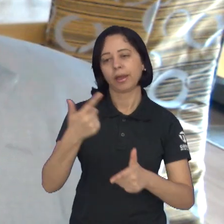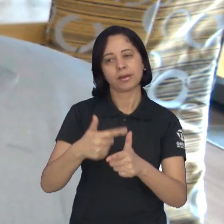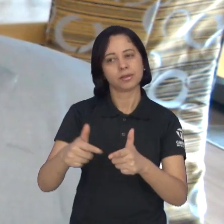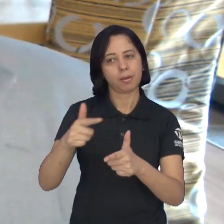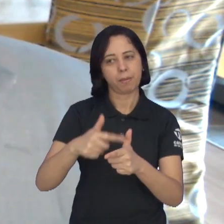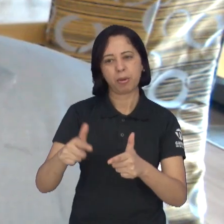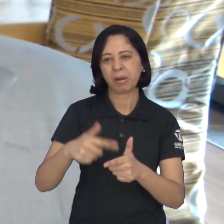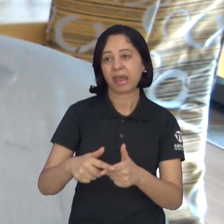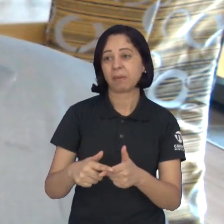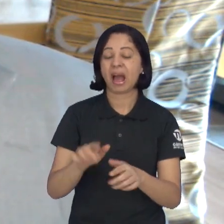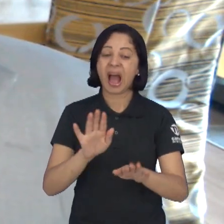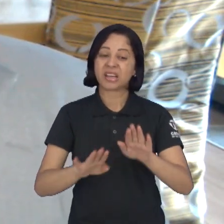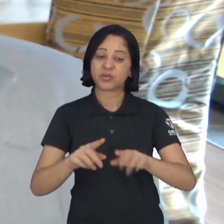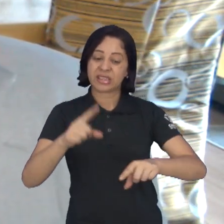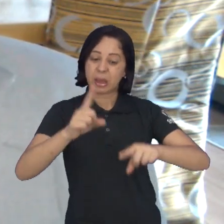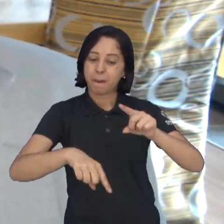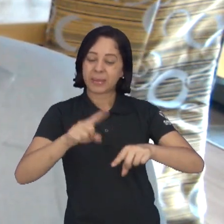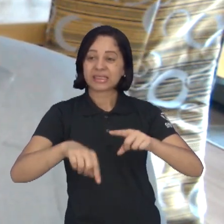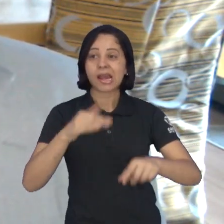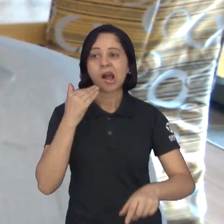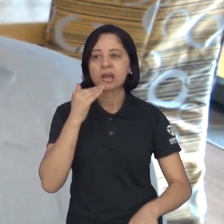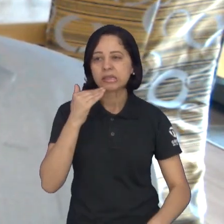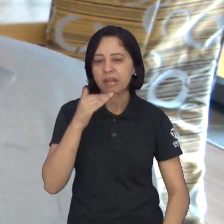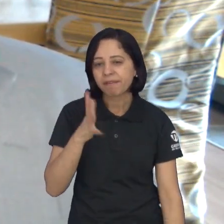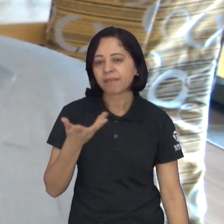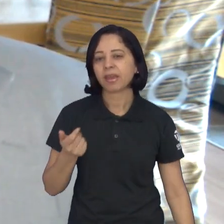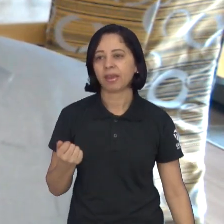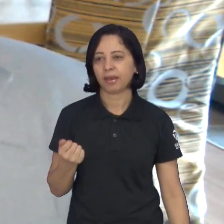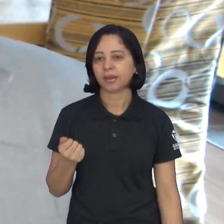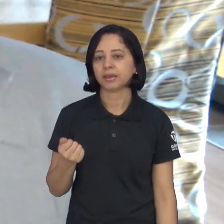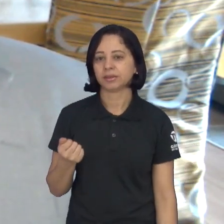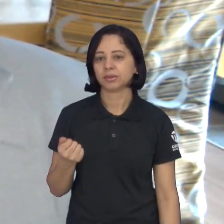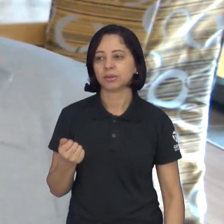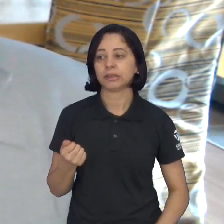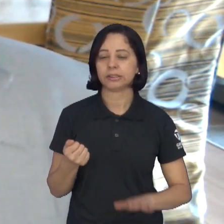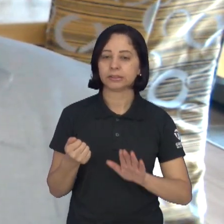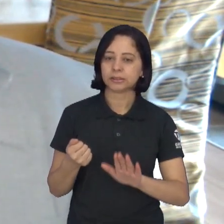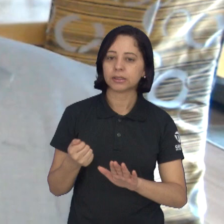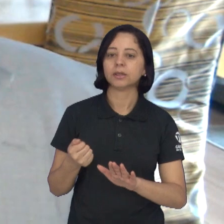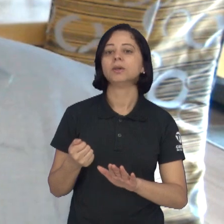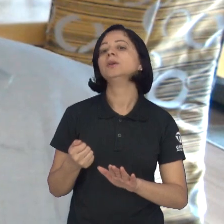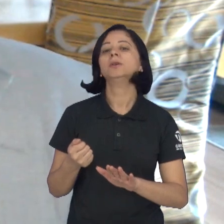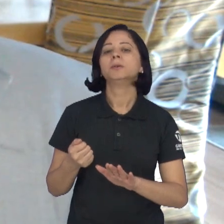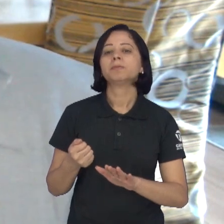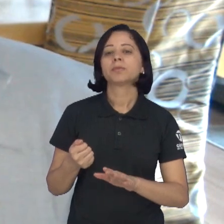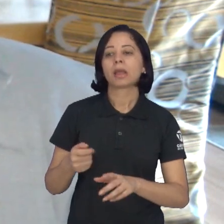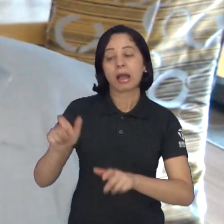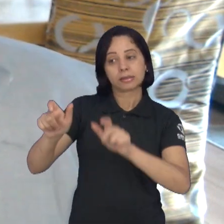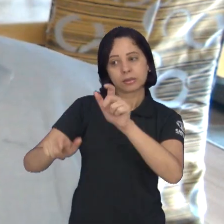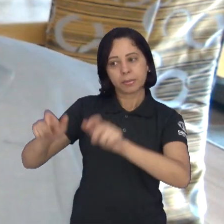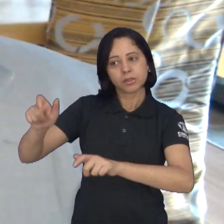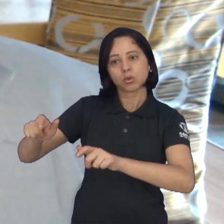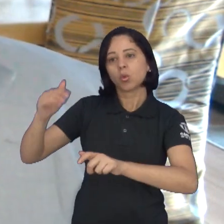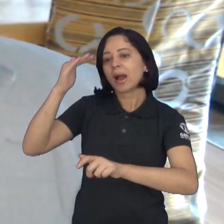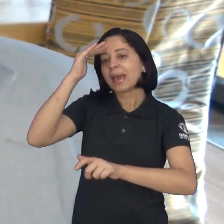produtos defeituosos, e uma forma das pessoas estarem cientes, né, dos seus